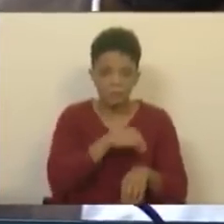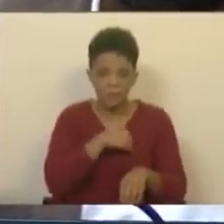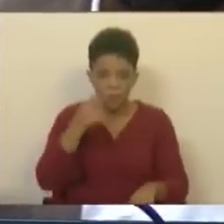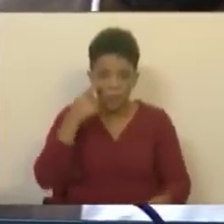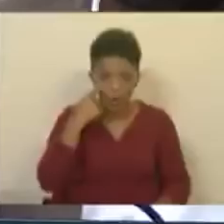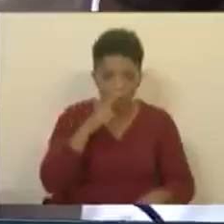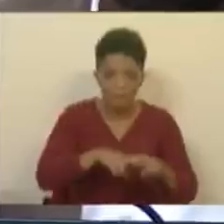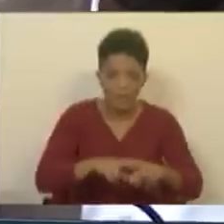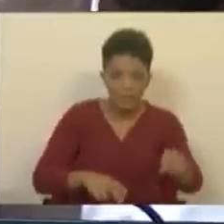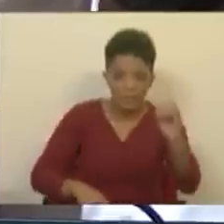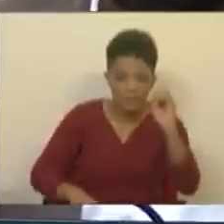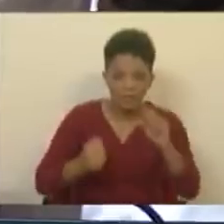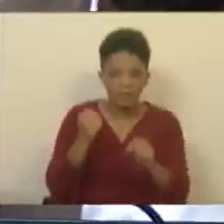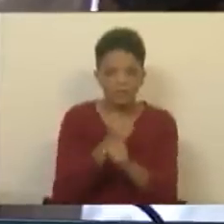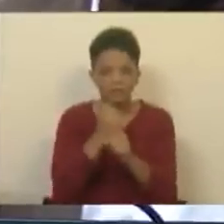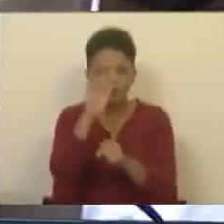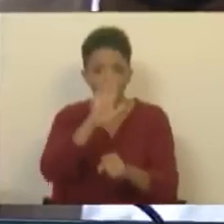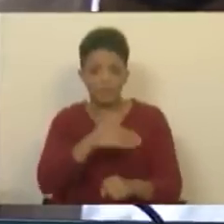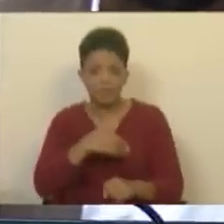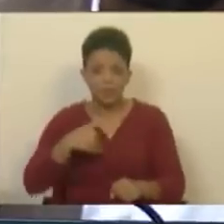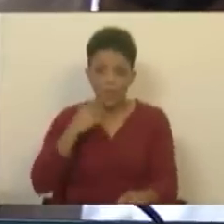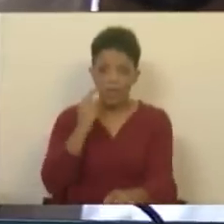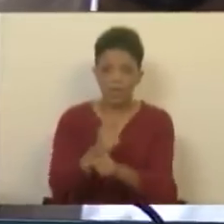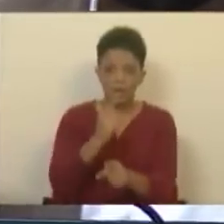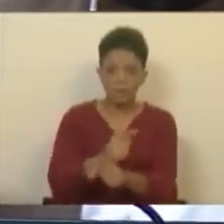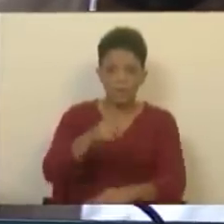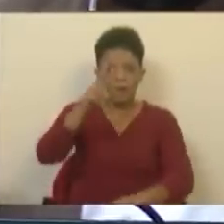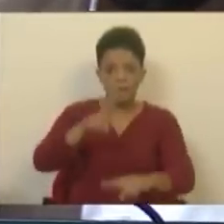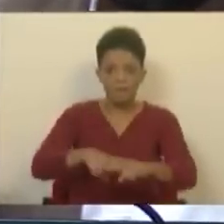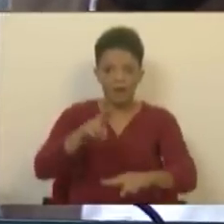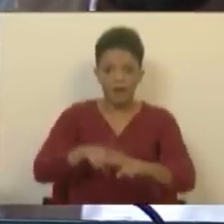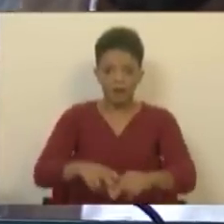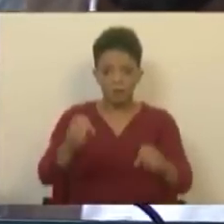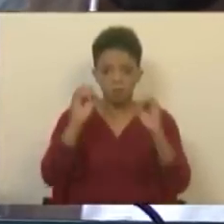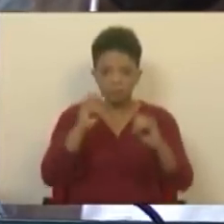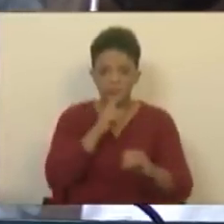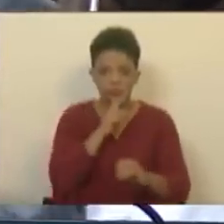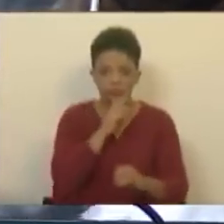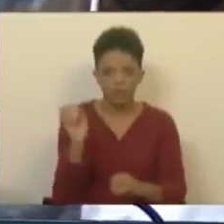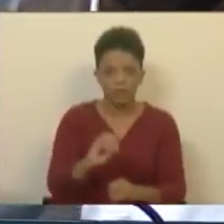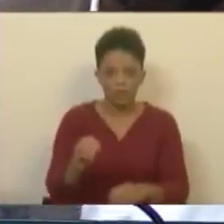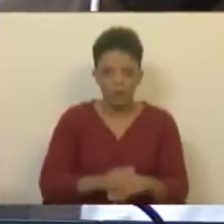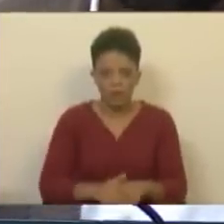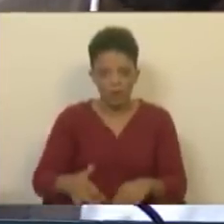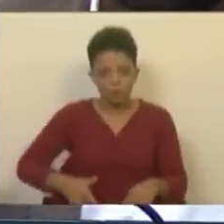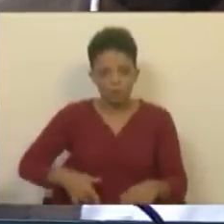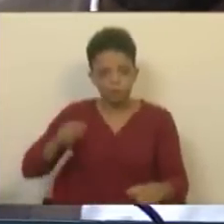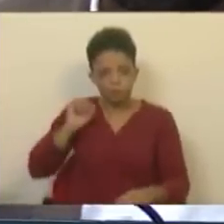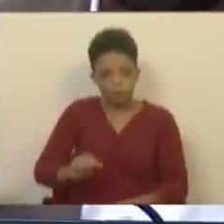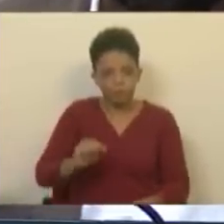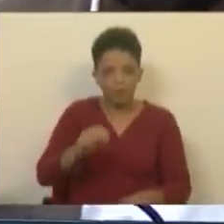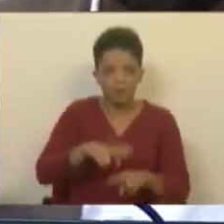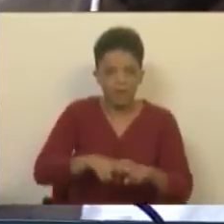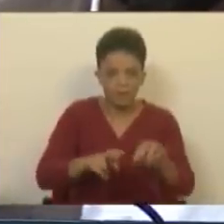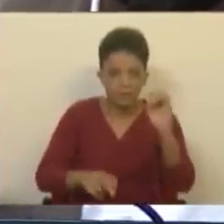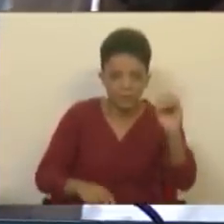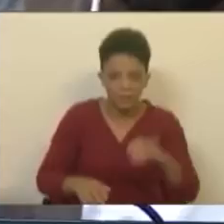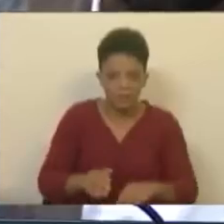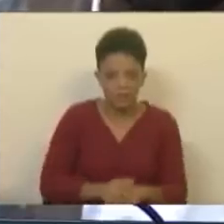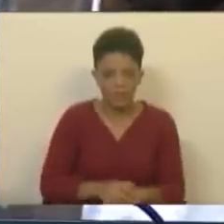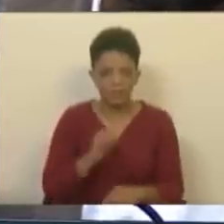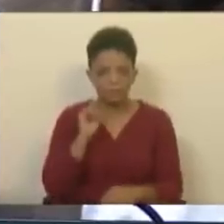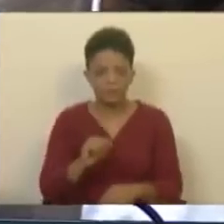0 vagas de serviço Nacional de saúde continuar não a ver nenhuma resposta gastroenterologia 0 vagas